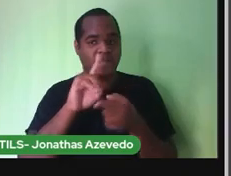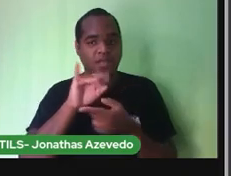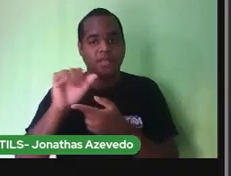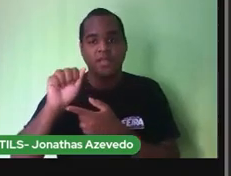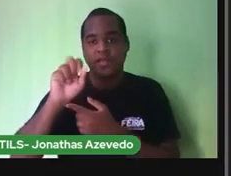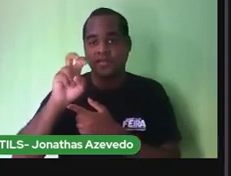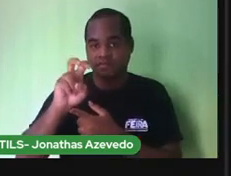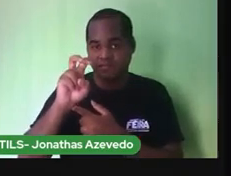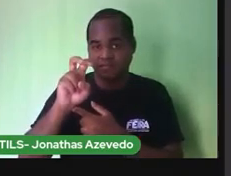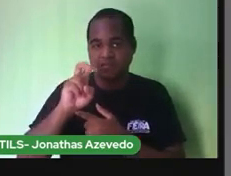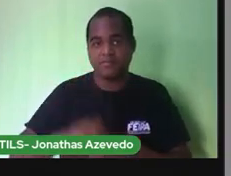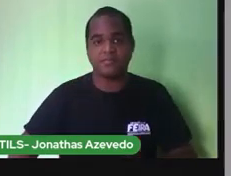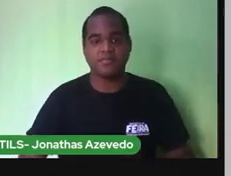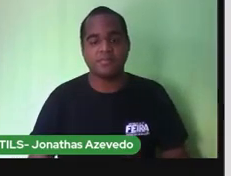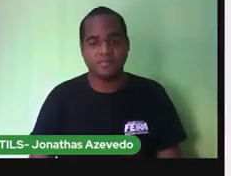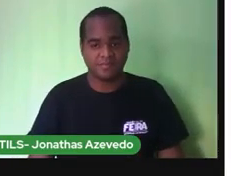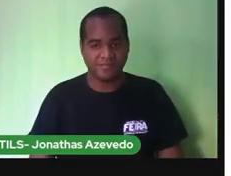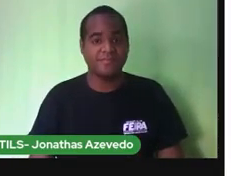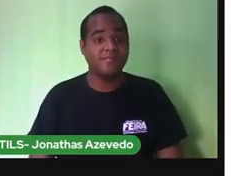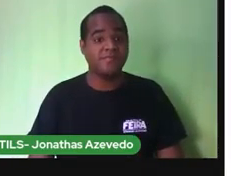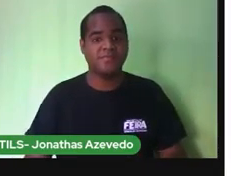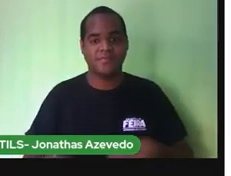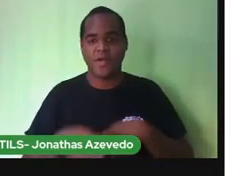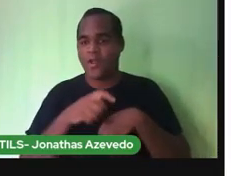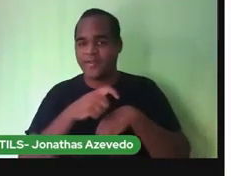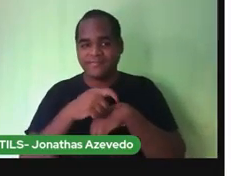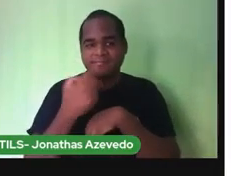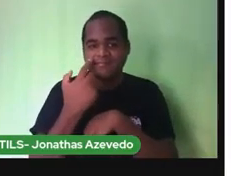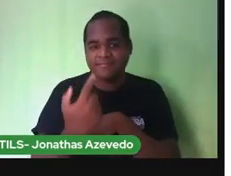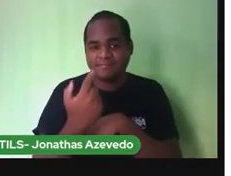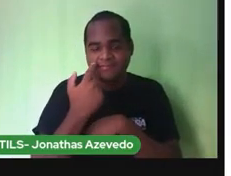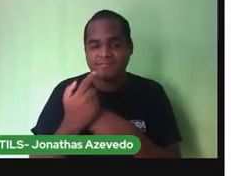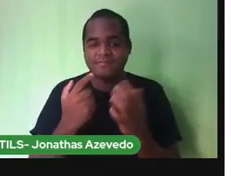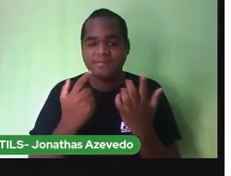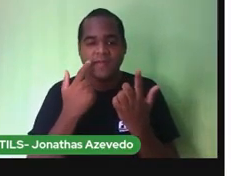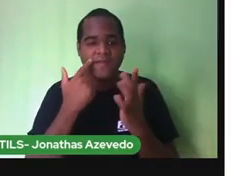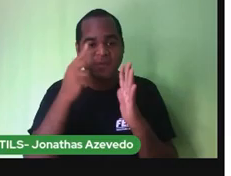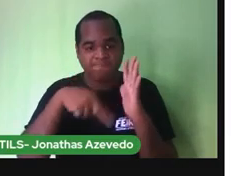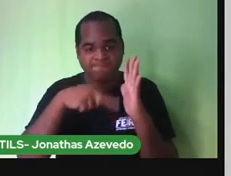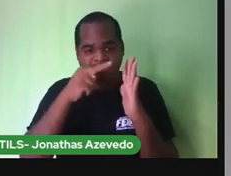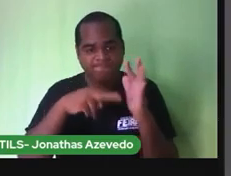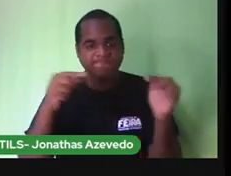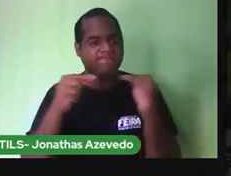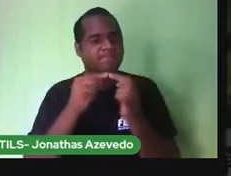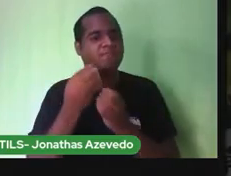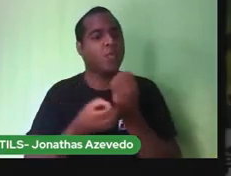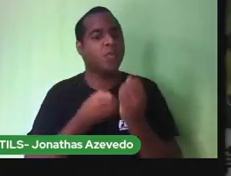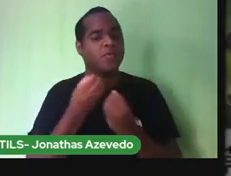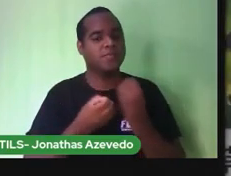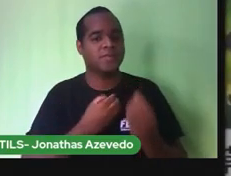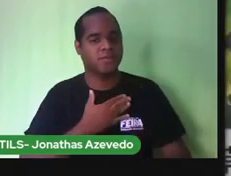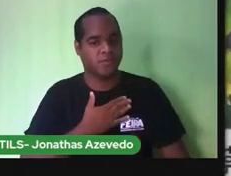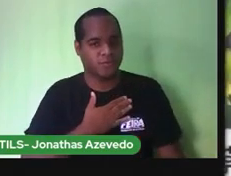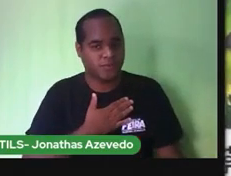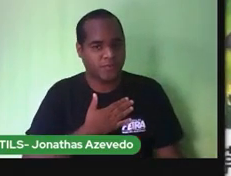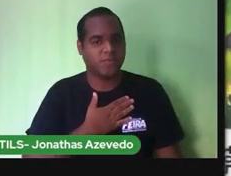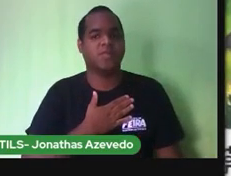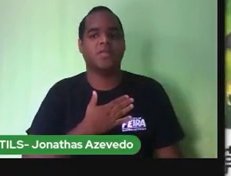sim é a hora da letra pode até a próxima leiturinha Até você eu gosto muito é um